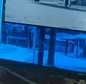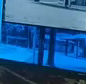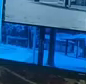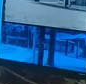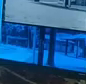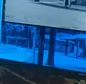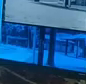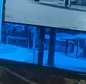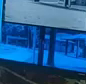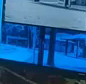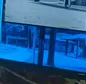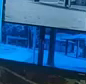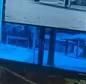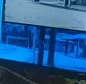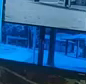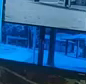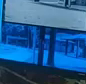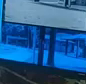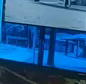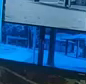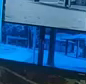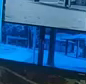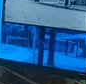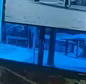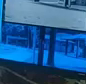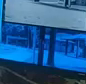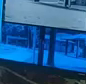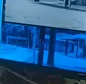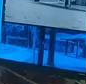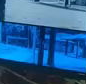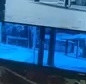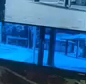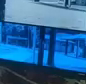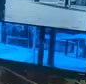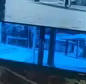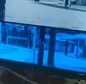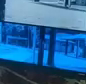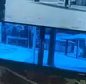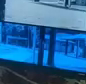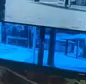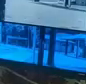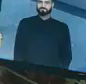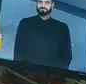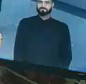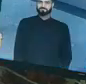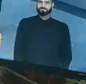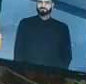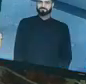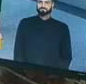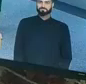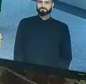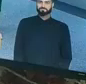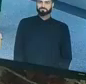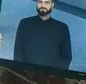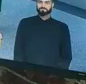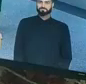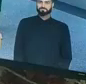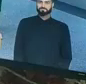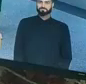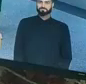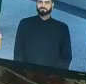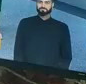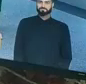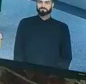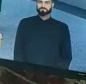tá difícil hein Tá difícil lá o Brasil saiba o tá acompanhando a gente nem saio um abração para vocês o garoto